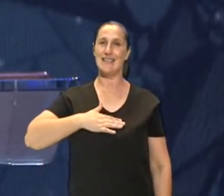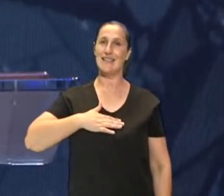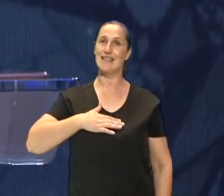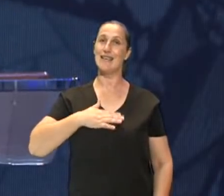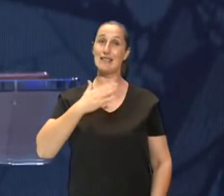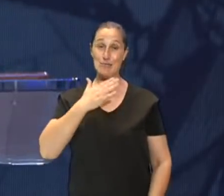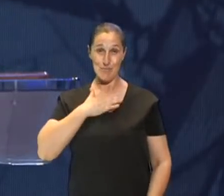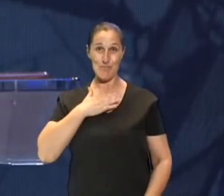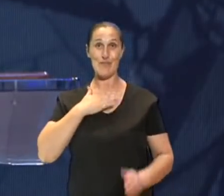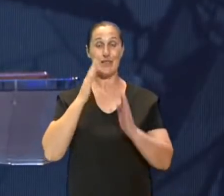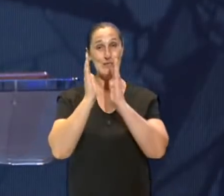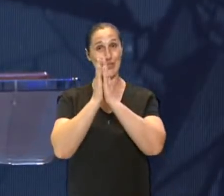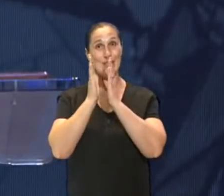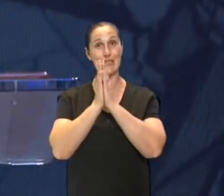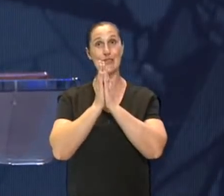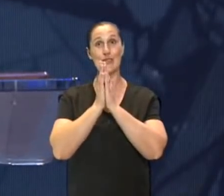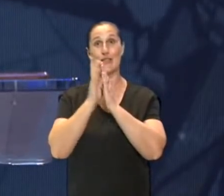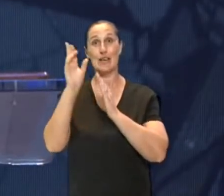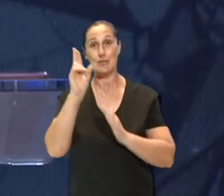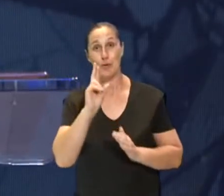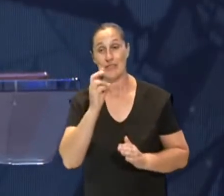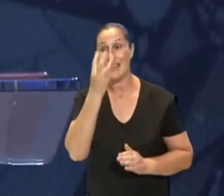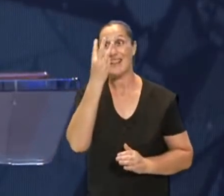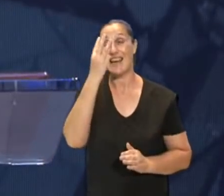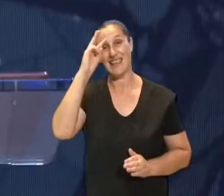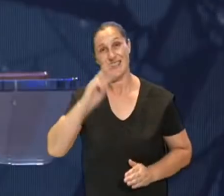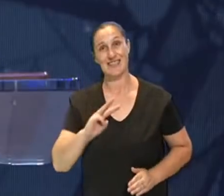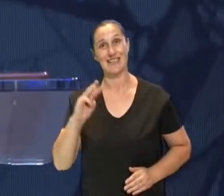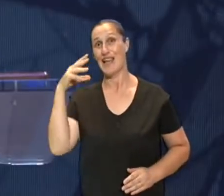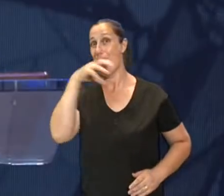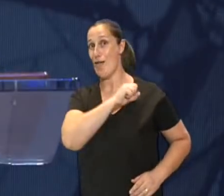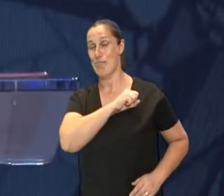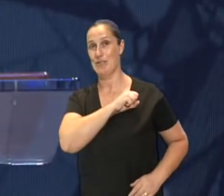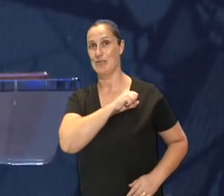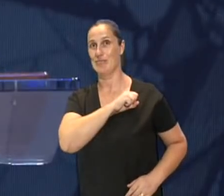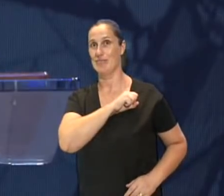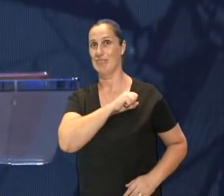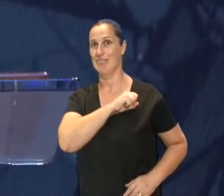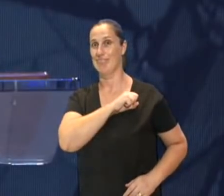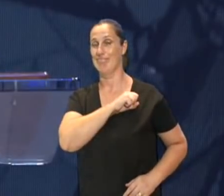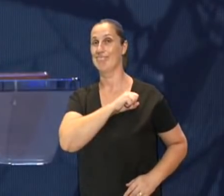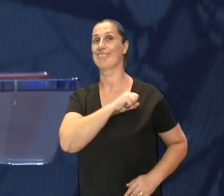dias. Eu talvez nem precisasse de sinais.